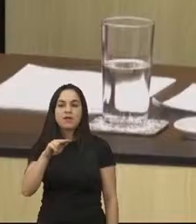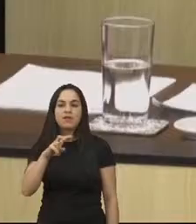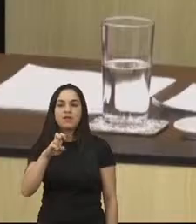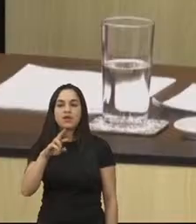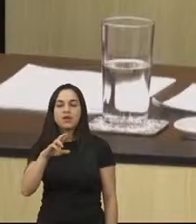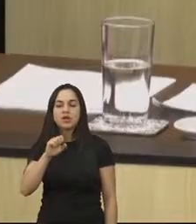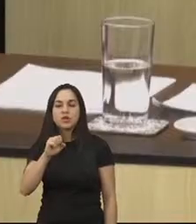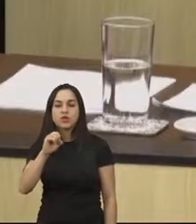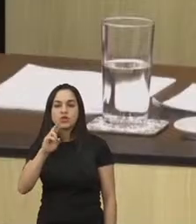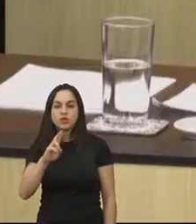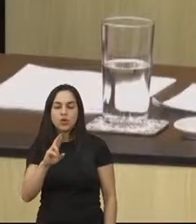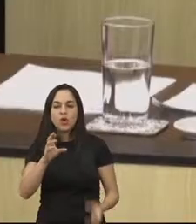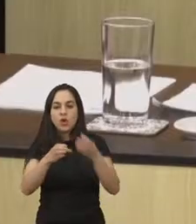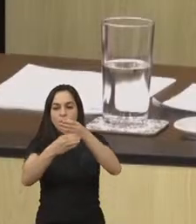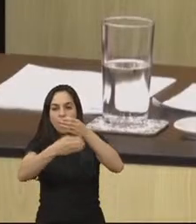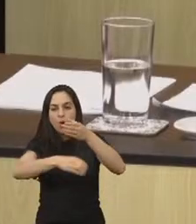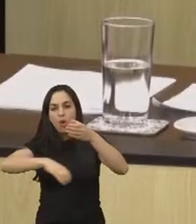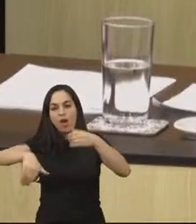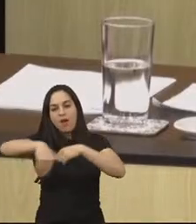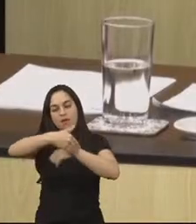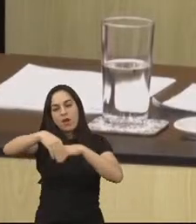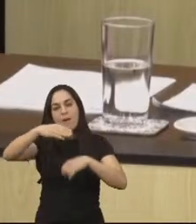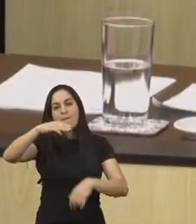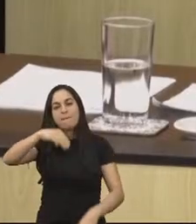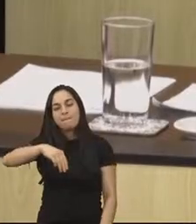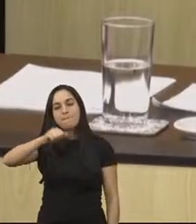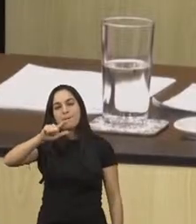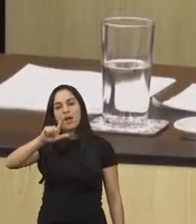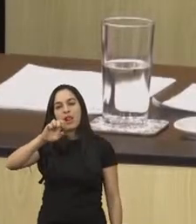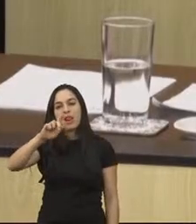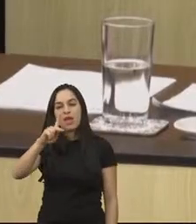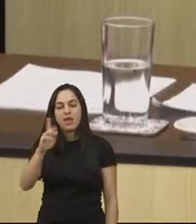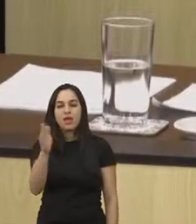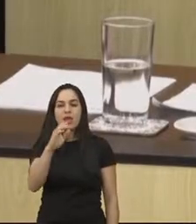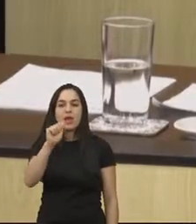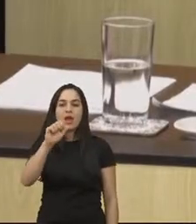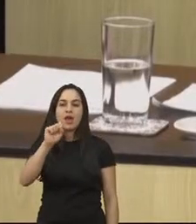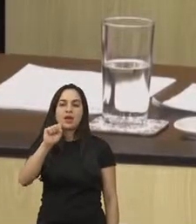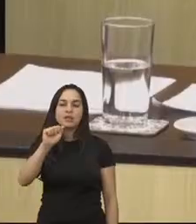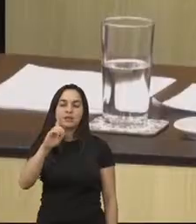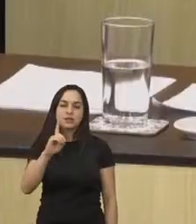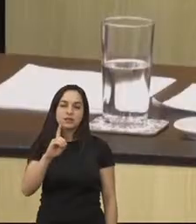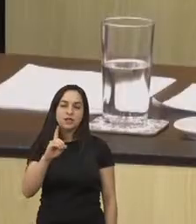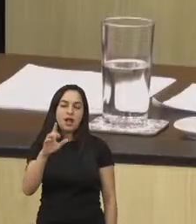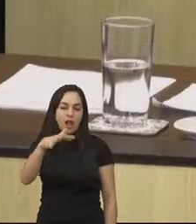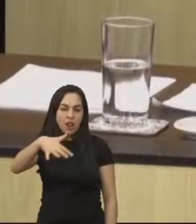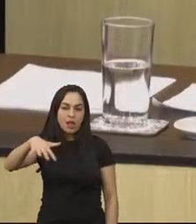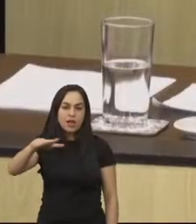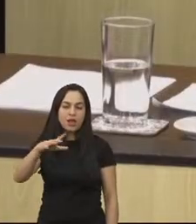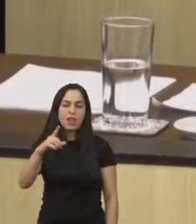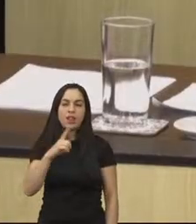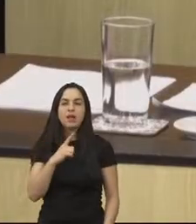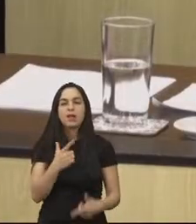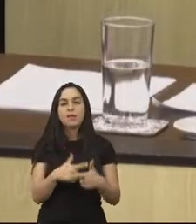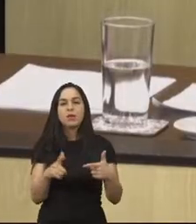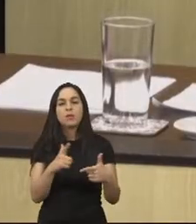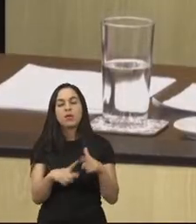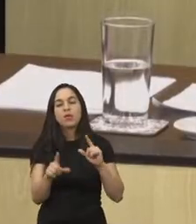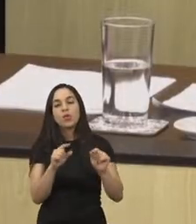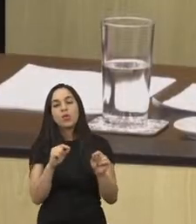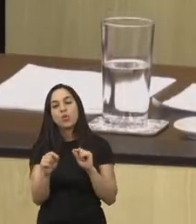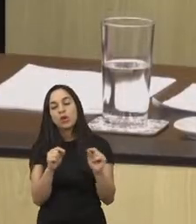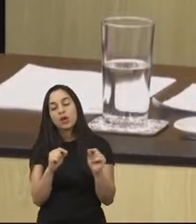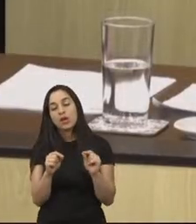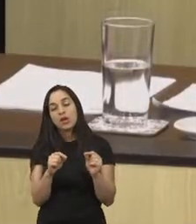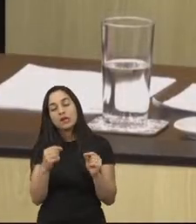elevatória de esgoto localizada na Avenida Malik Assad, na mesma região. Devido ao problema, estão sendo adotadas medidas